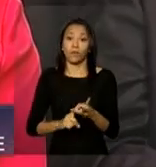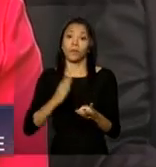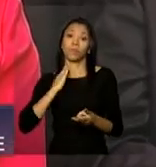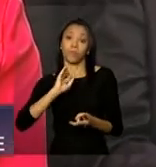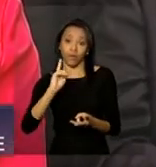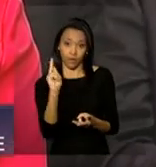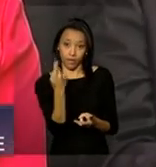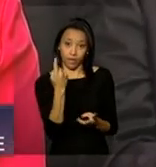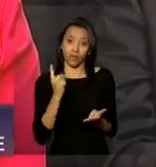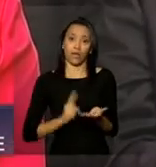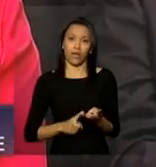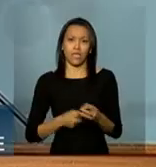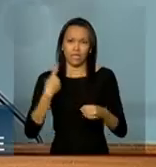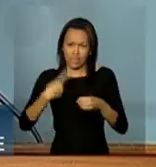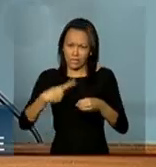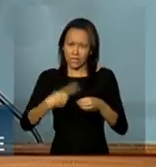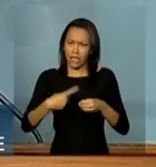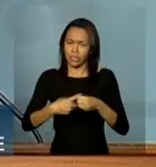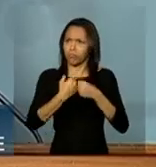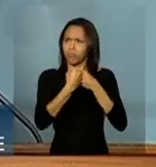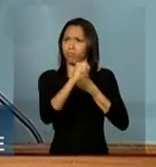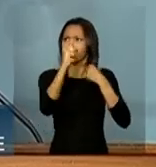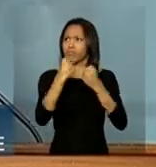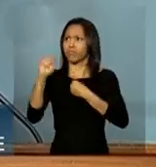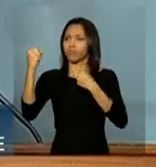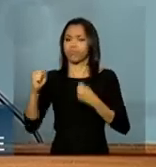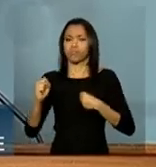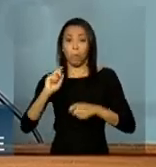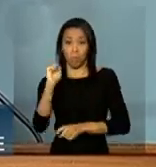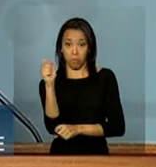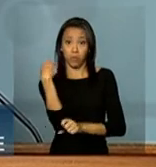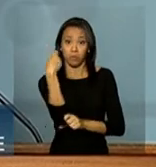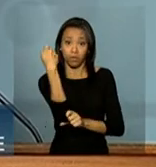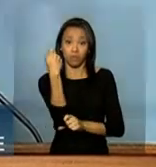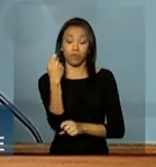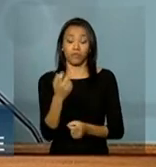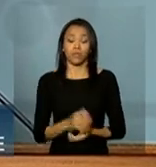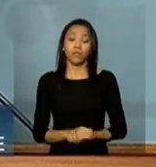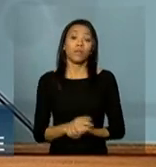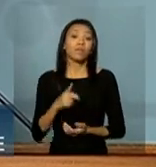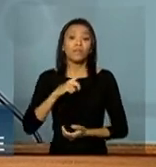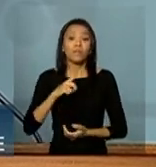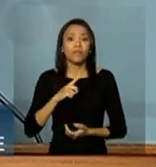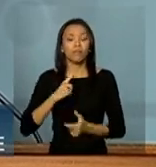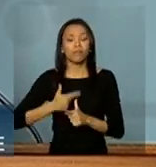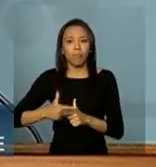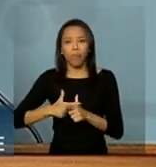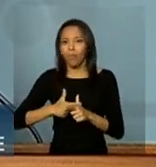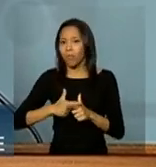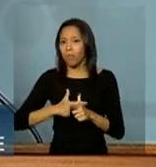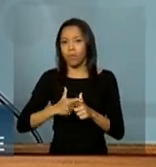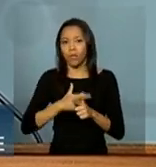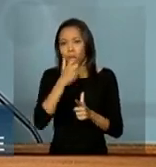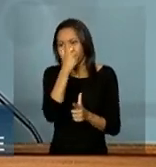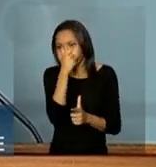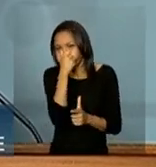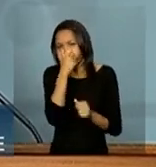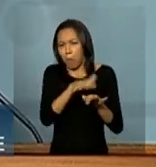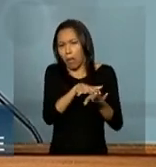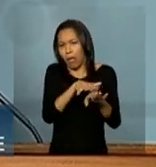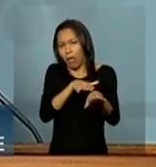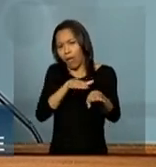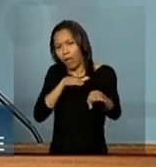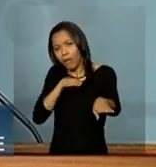Horizonte, grandes centros brasileiros, Porto Alegre, que tem hoje grandes problemas de mobilidade urbana, que